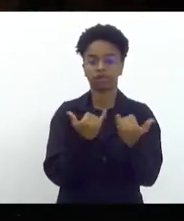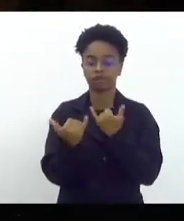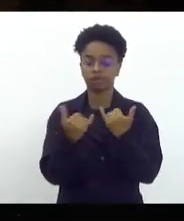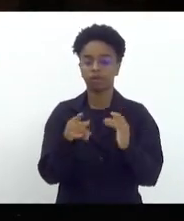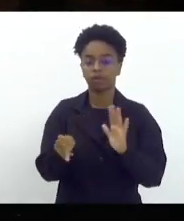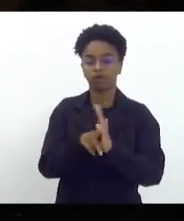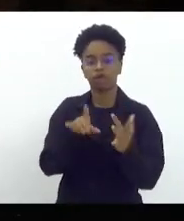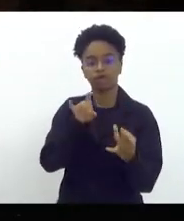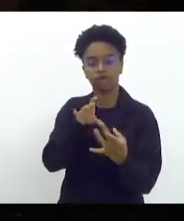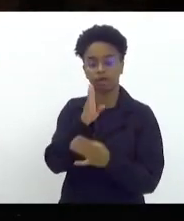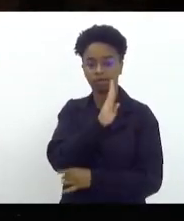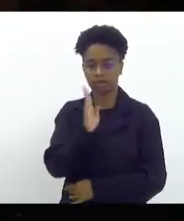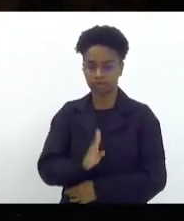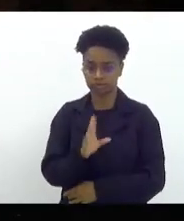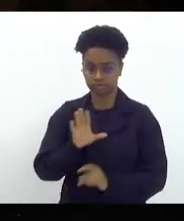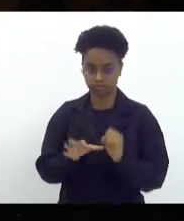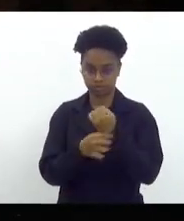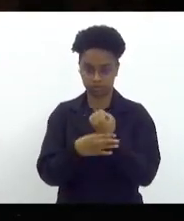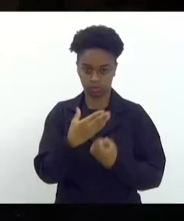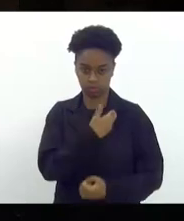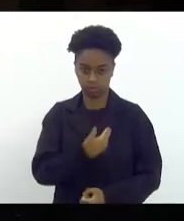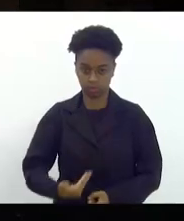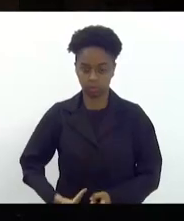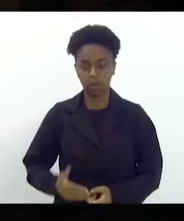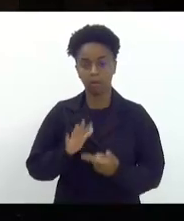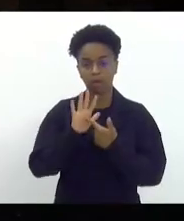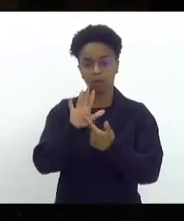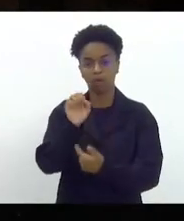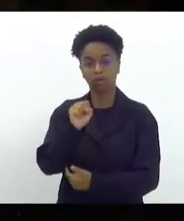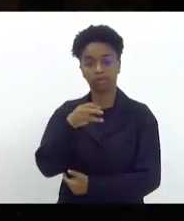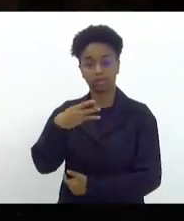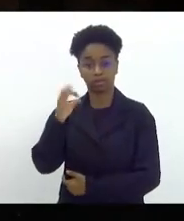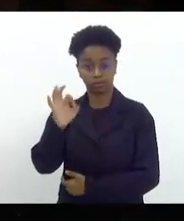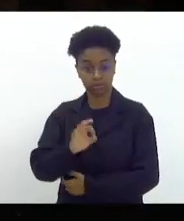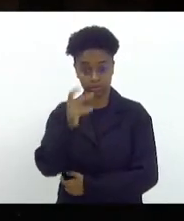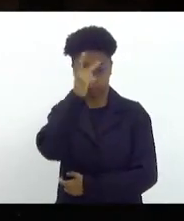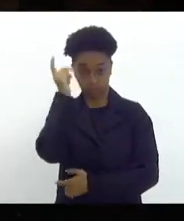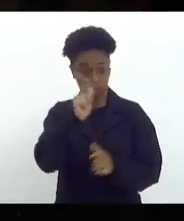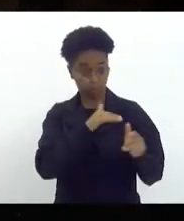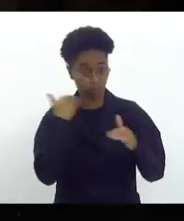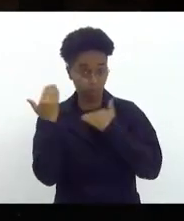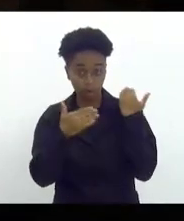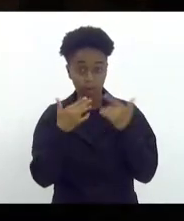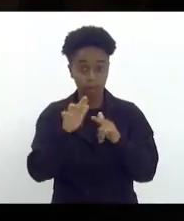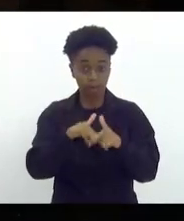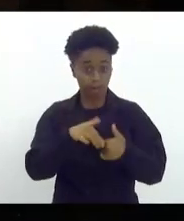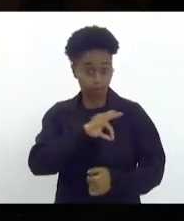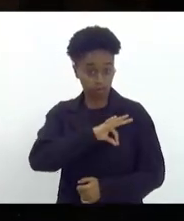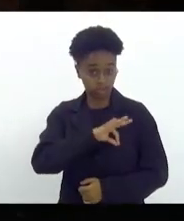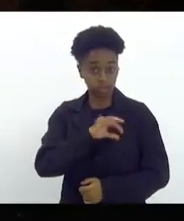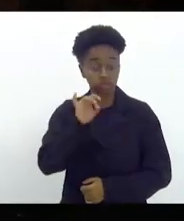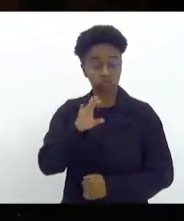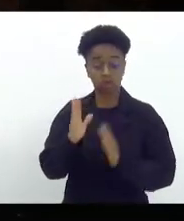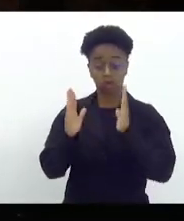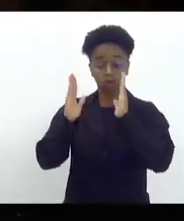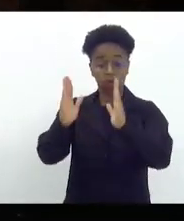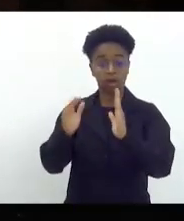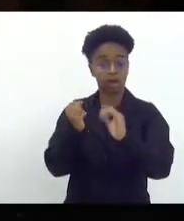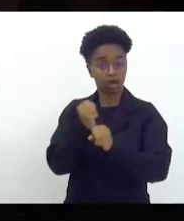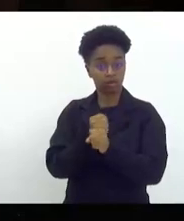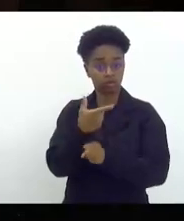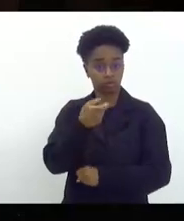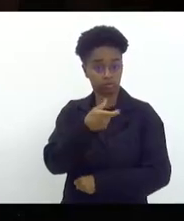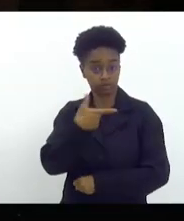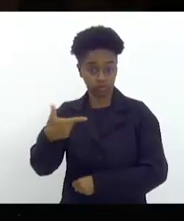Fórum Brasileiro de Segurança Pública 83% dos mortos pela polícia só em 2022 no Brasil